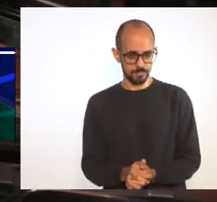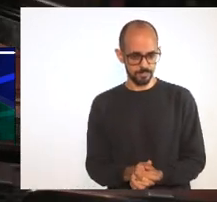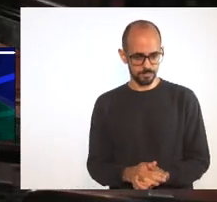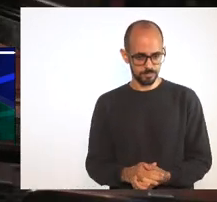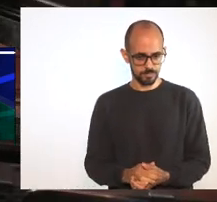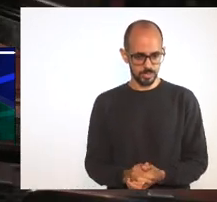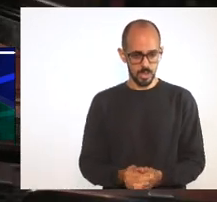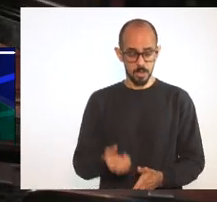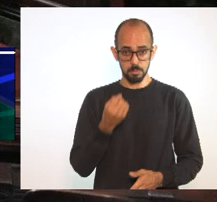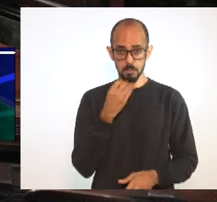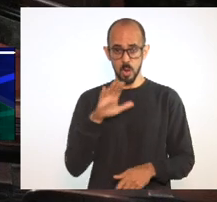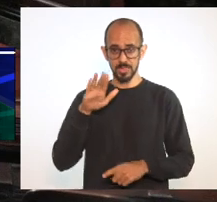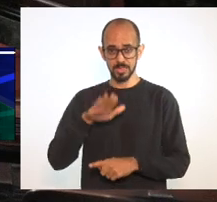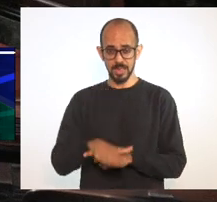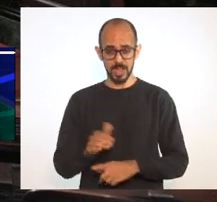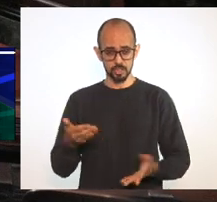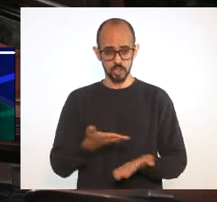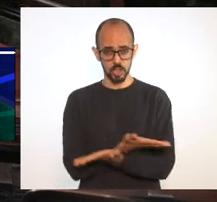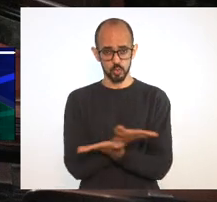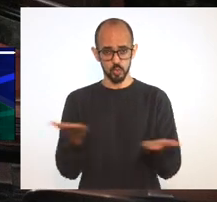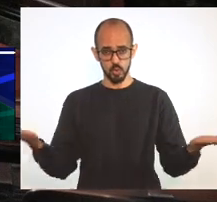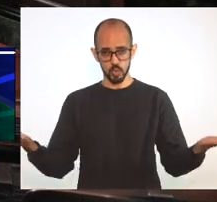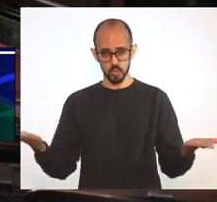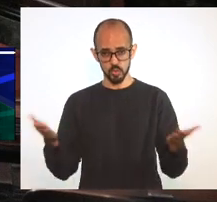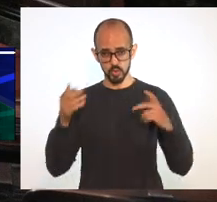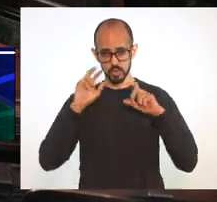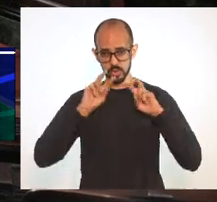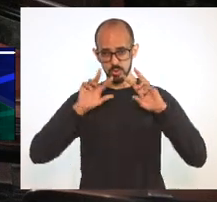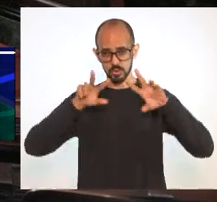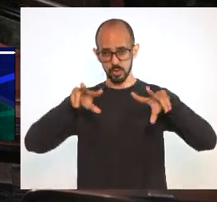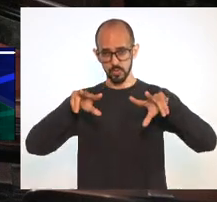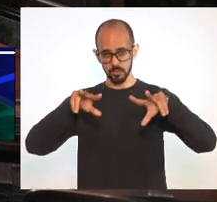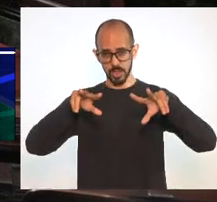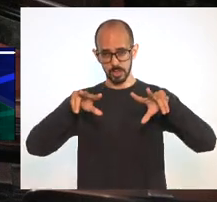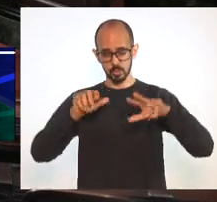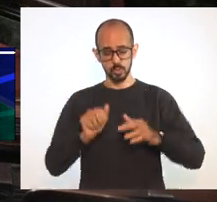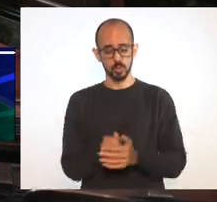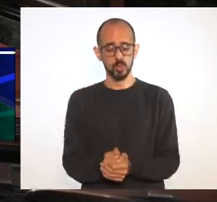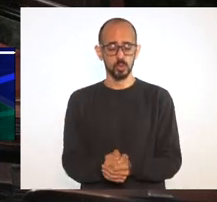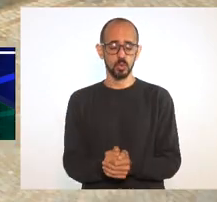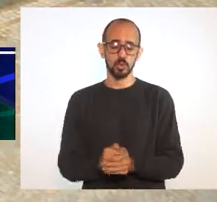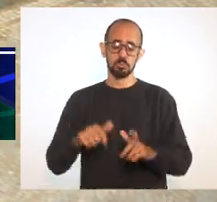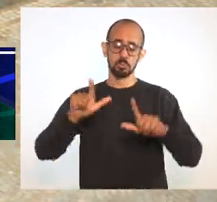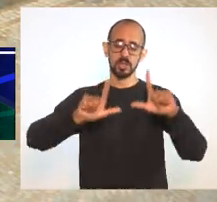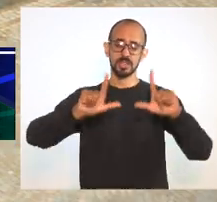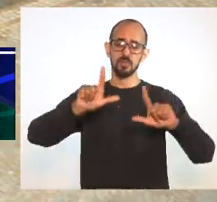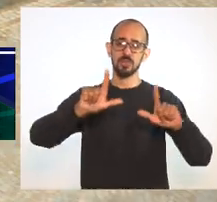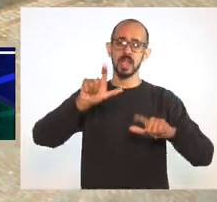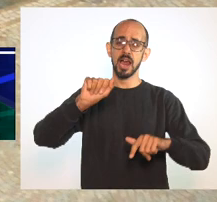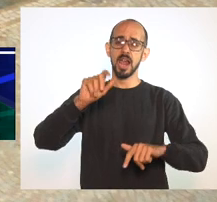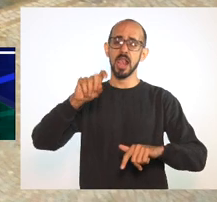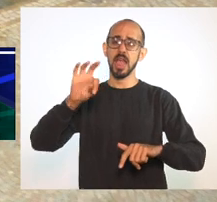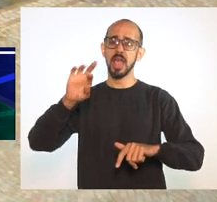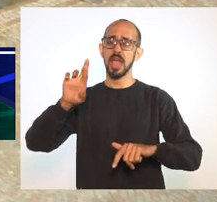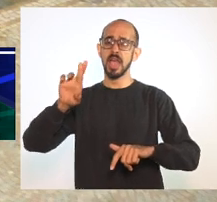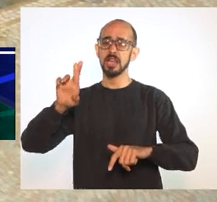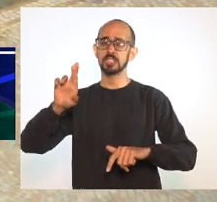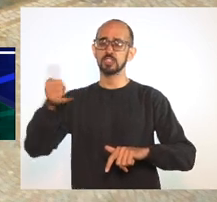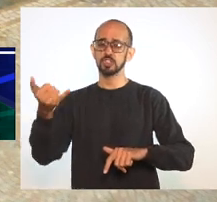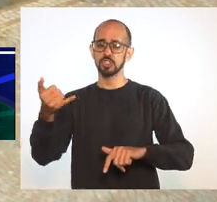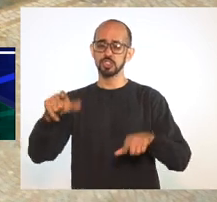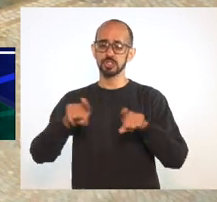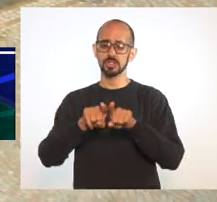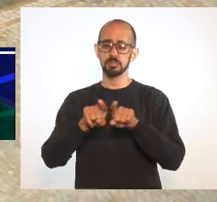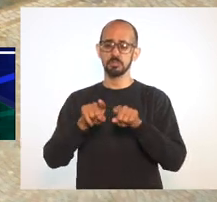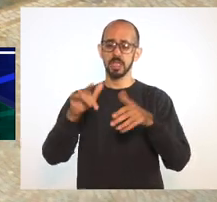10 minutos. Boa tarde a todos e a todas, a todos que estão nos assistindo pela TV Alerj, a todos que estão acompanhando as nossas redes